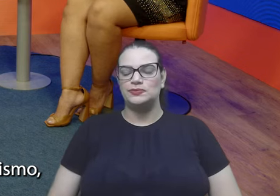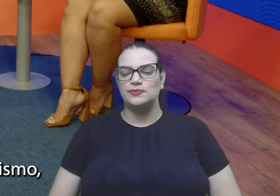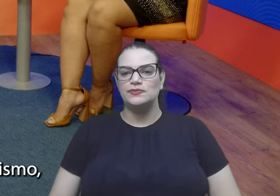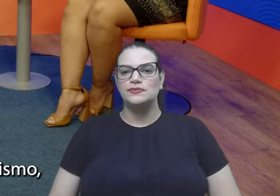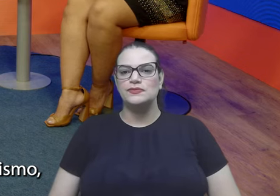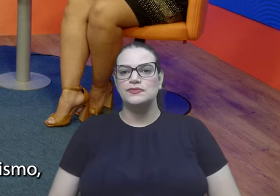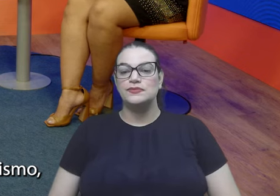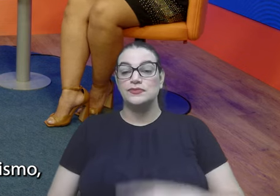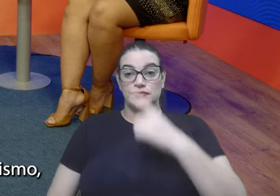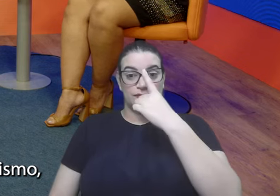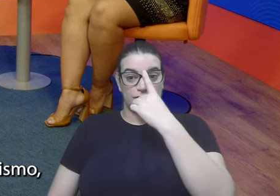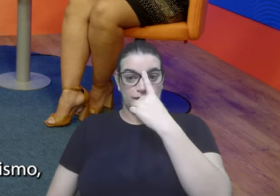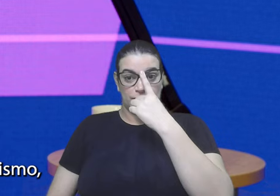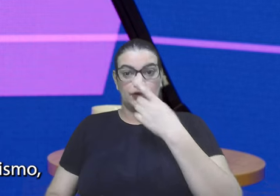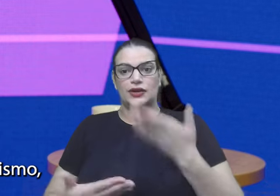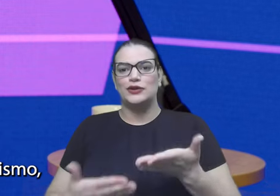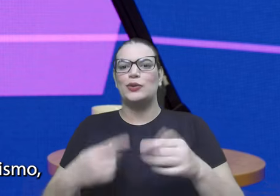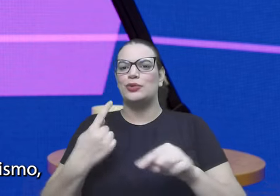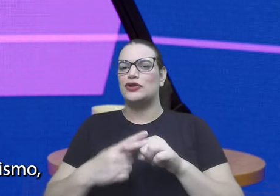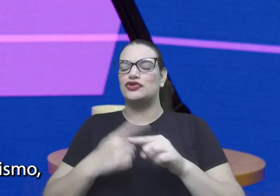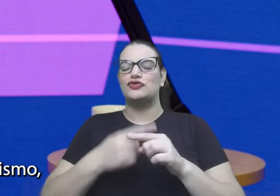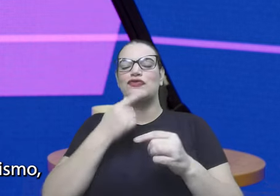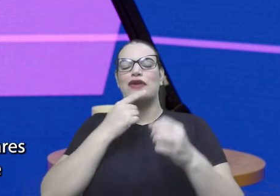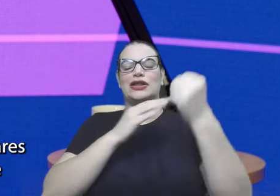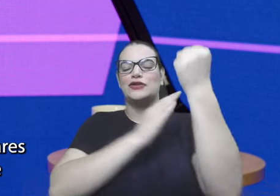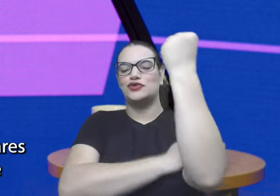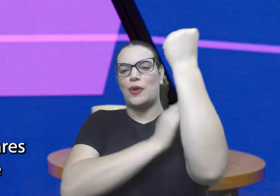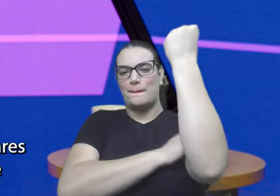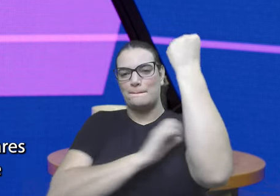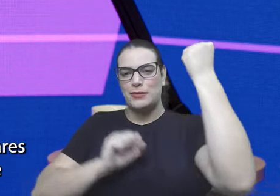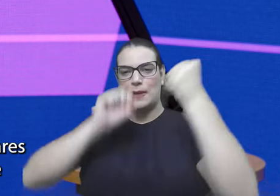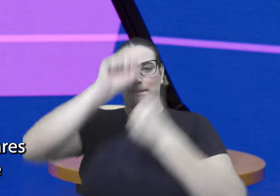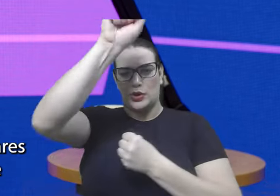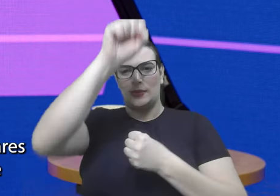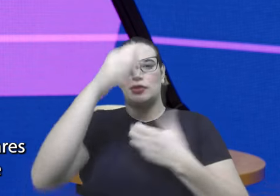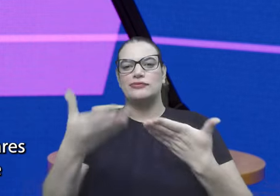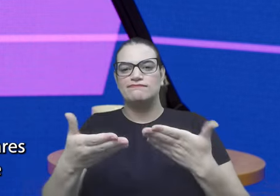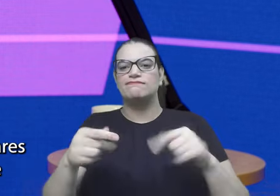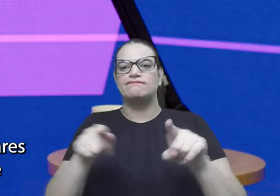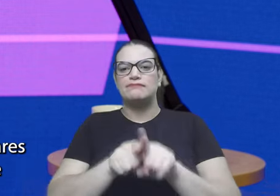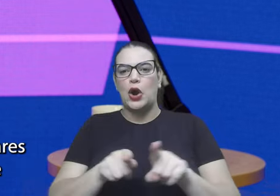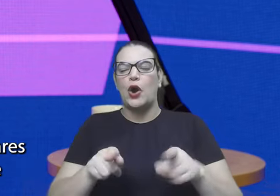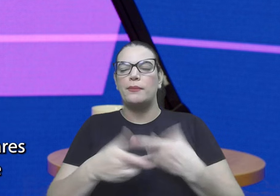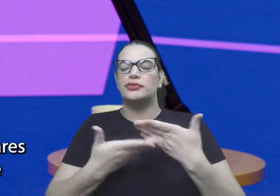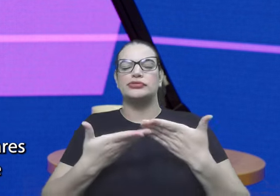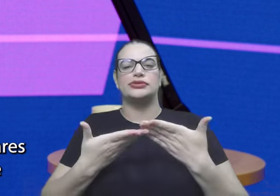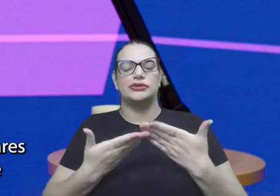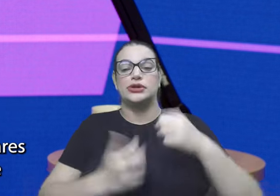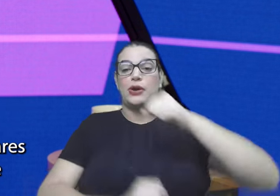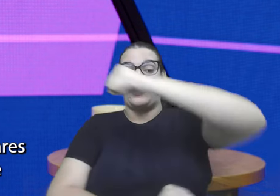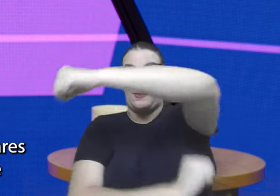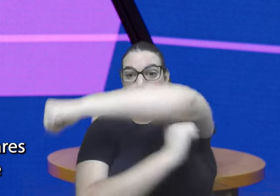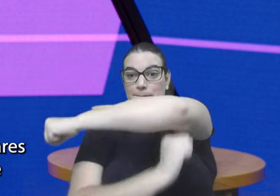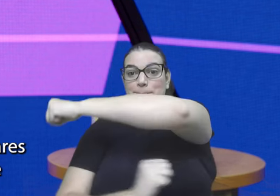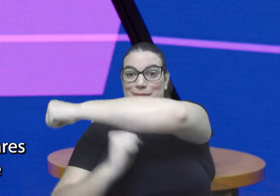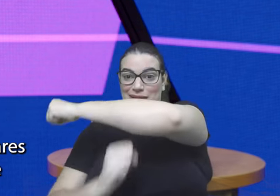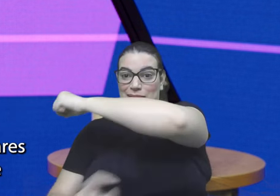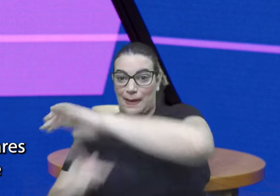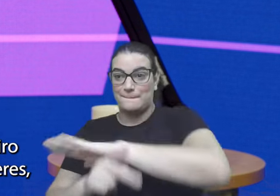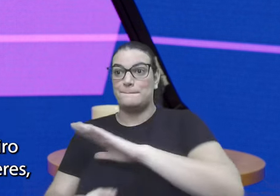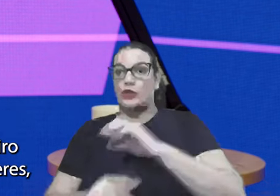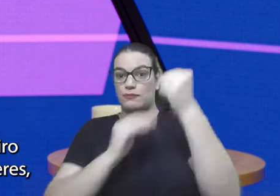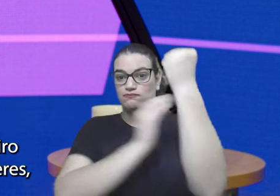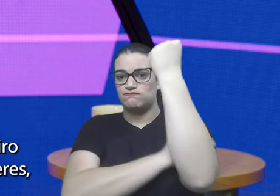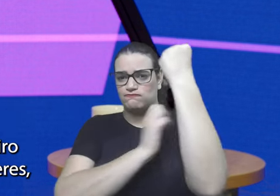o quando a gente fala do feminismo né quando a gente fala dos pilares do feminismo eu sempre eh